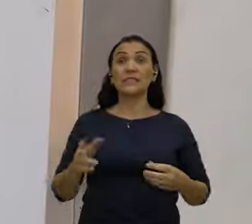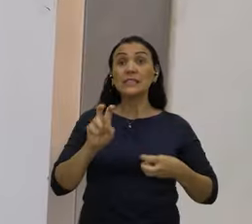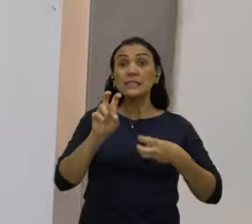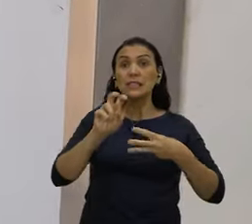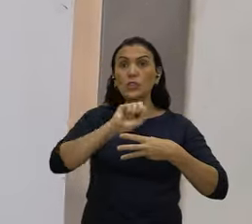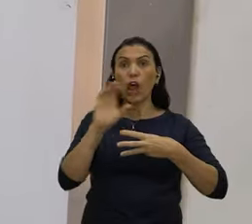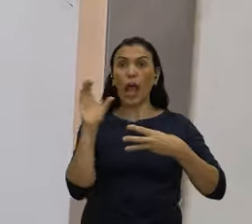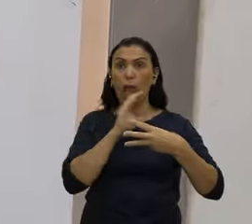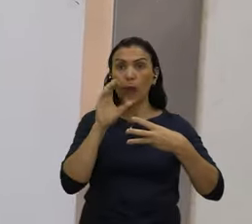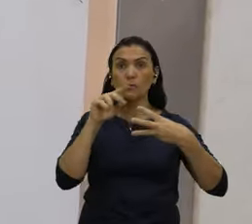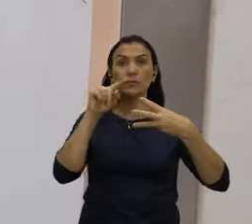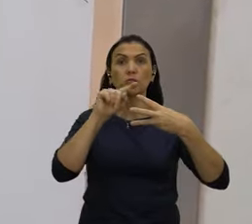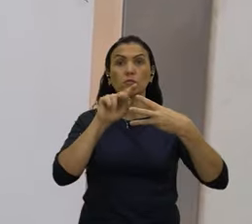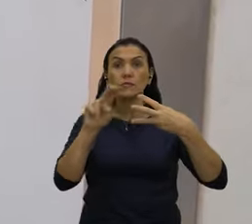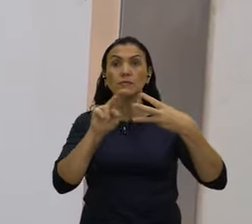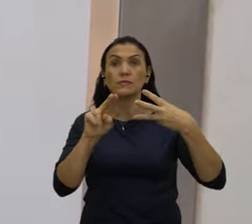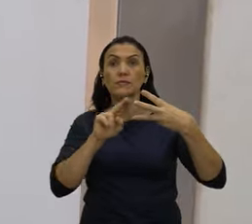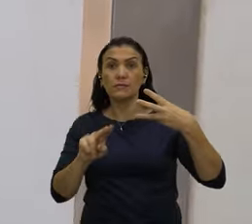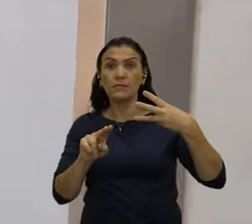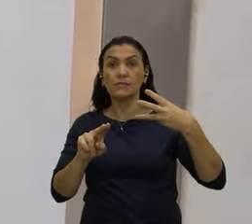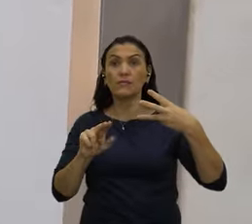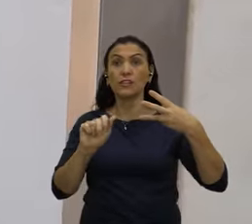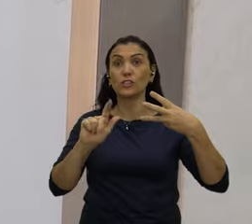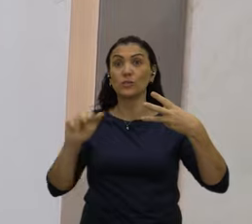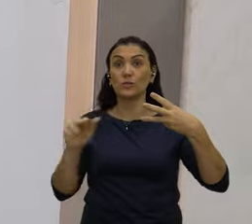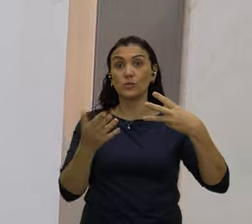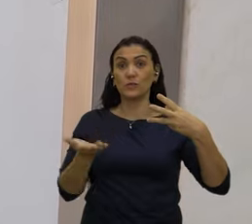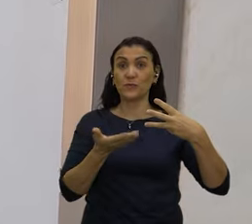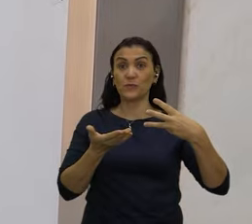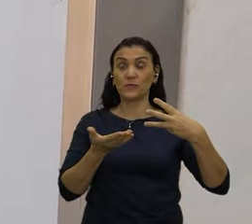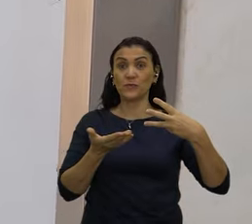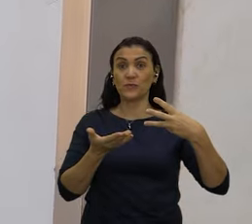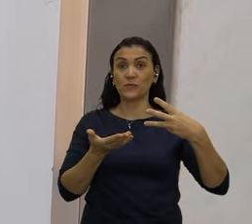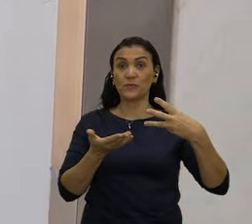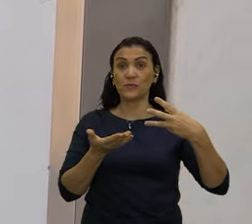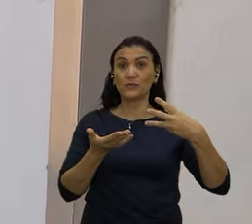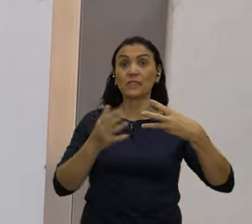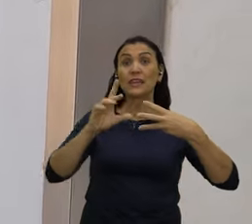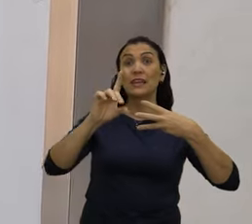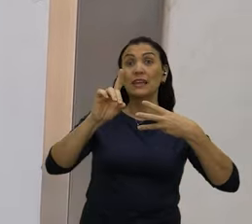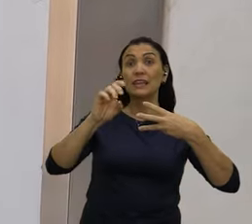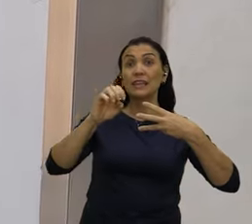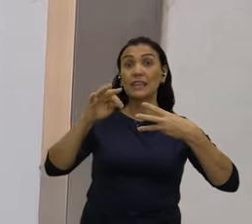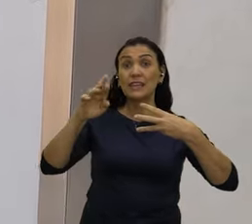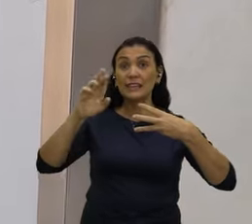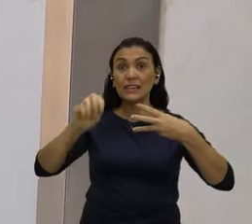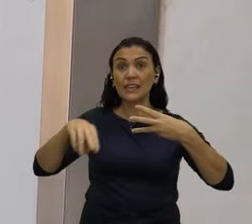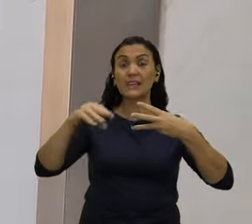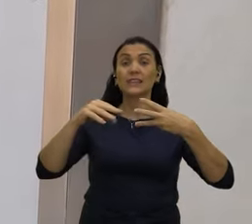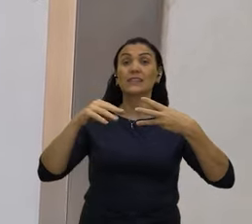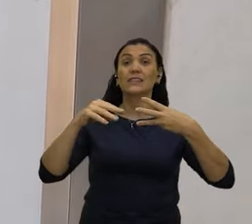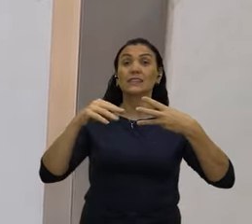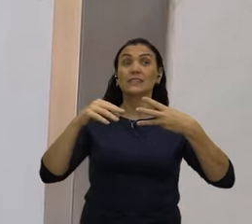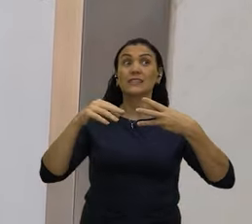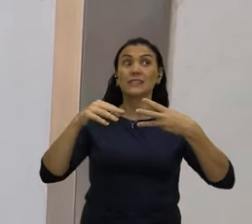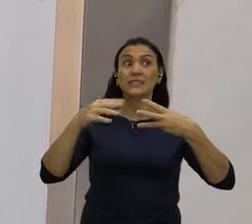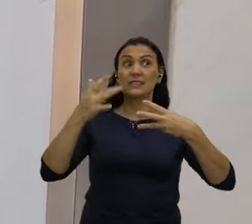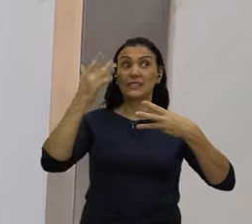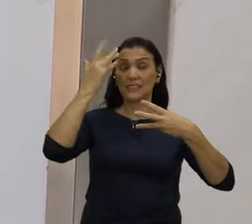Em 5 segundos, me fala o nome de três agências reguladoras. Ai, meu Deus, DETRAN... Ai, não faço